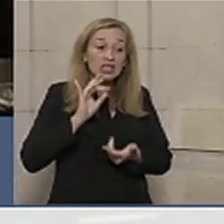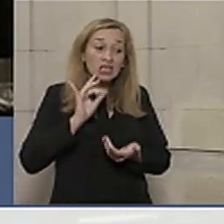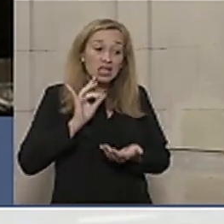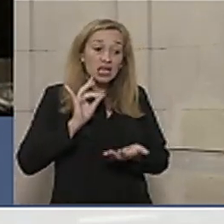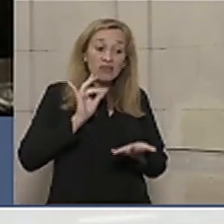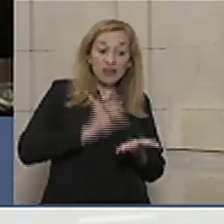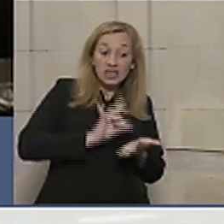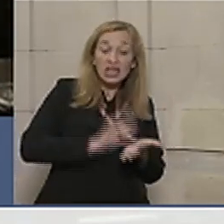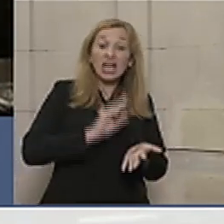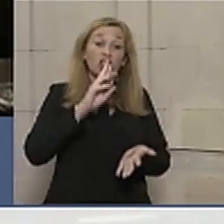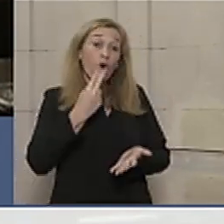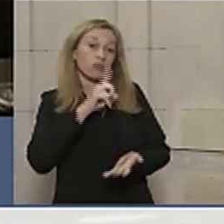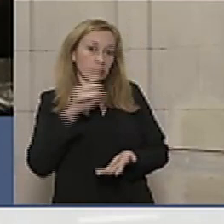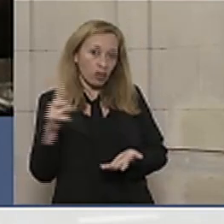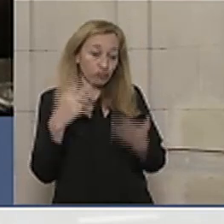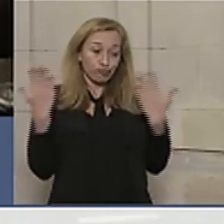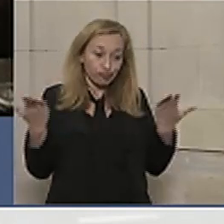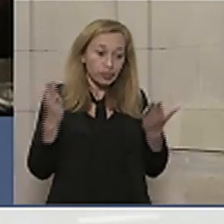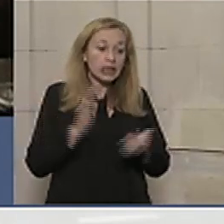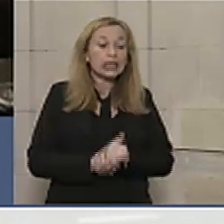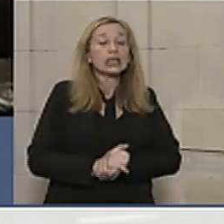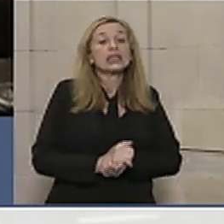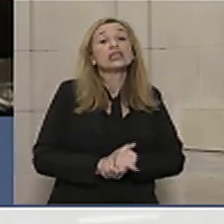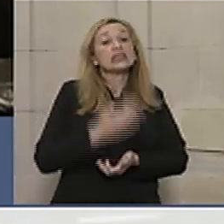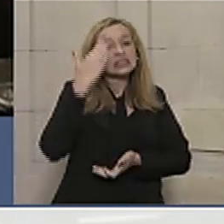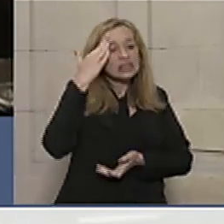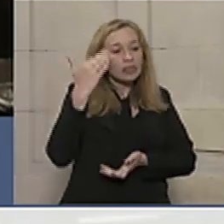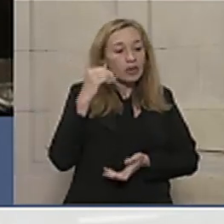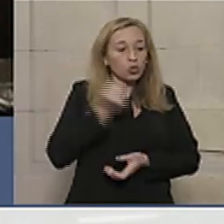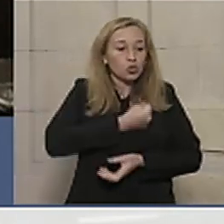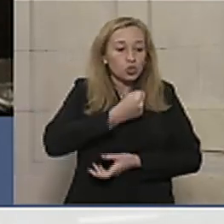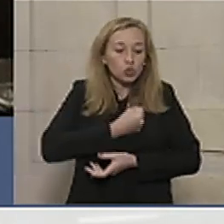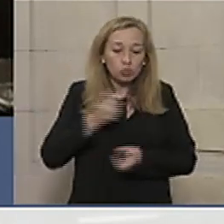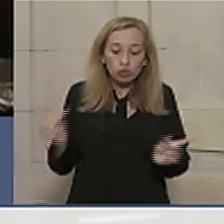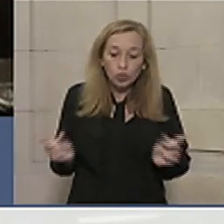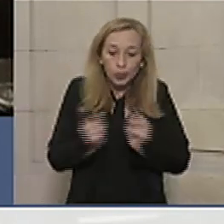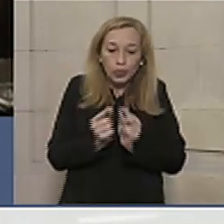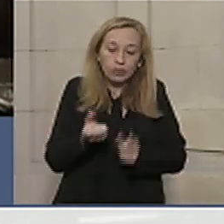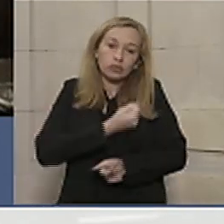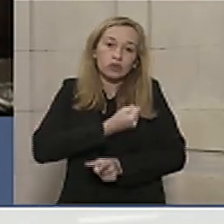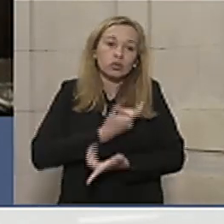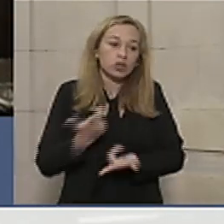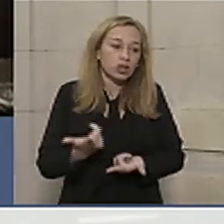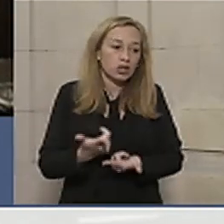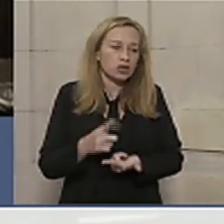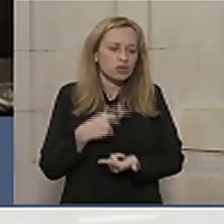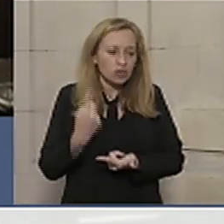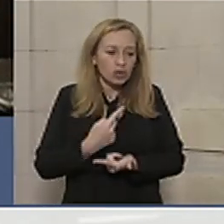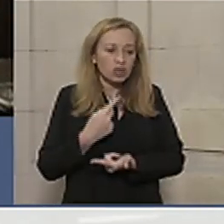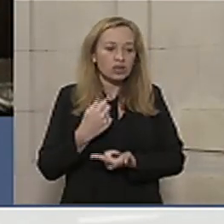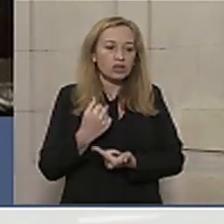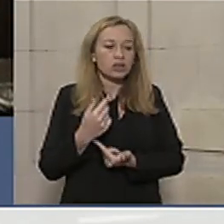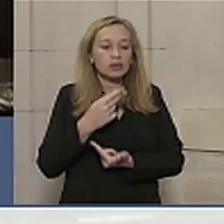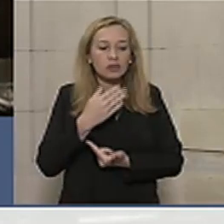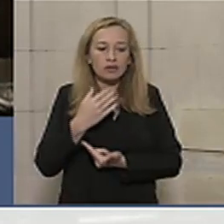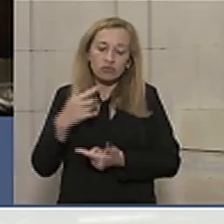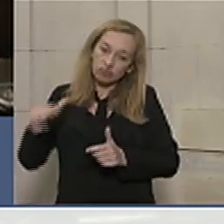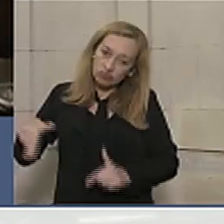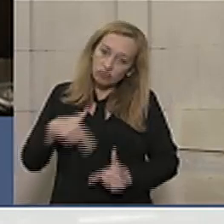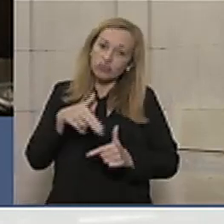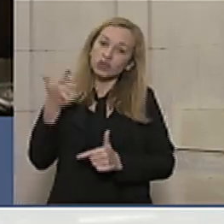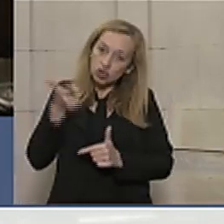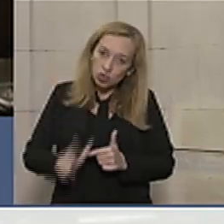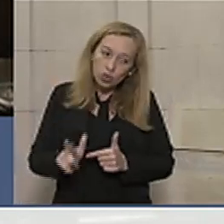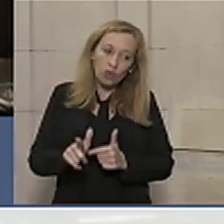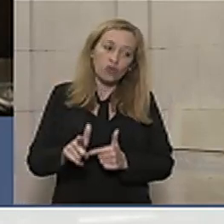um alarme falso, se a coisa estava para acontecer. Sabendo do número reduzido, nós fazemos presente mais uma vez nessa tribuna para poder